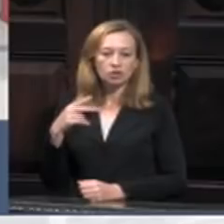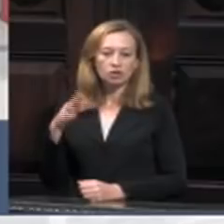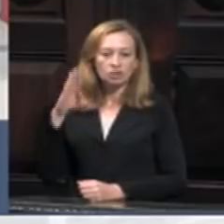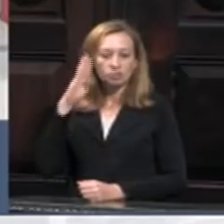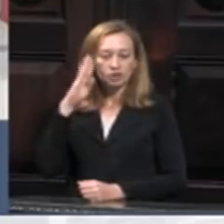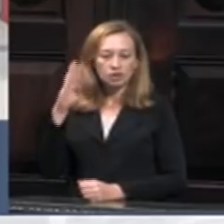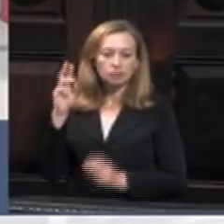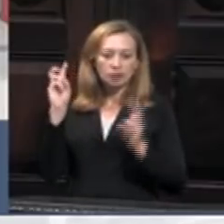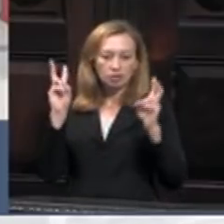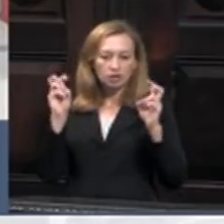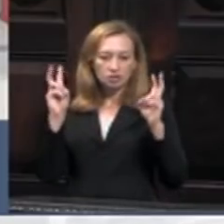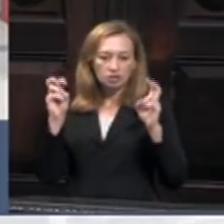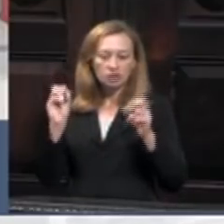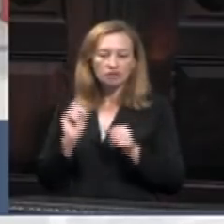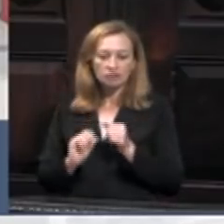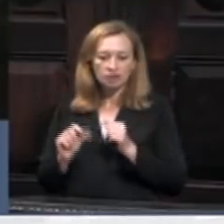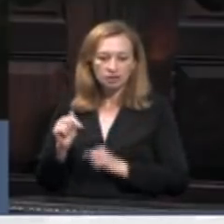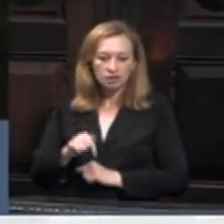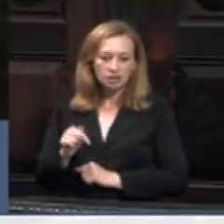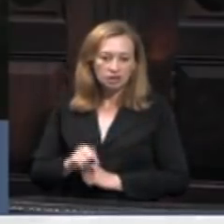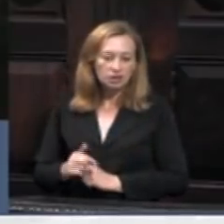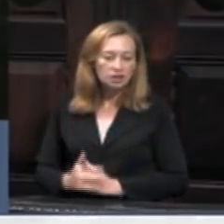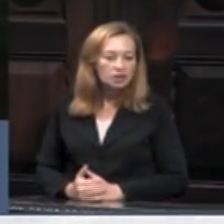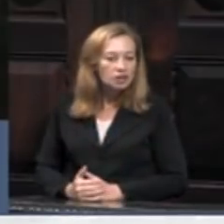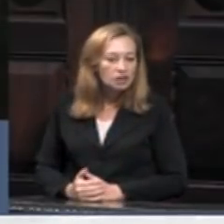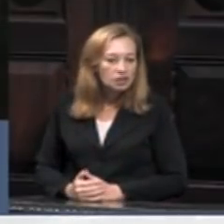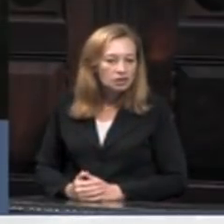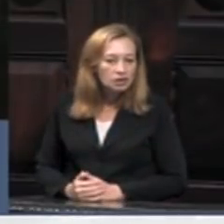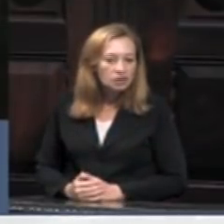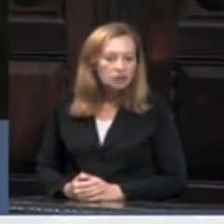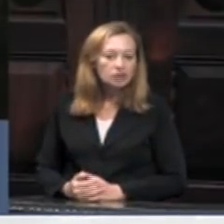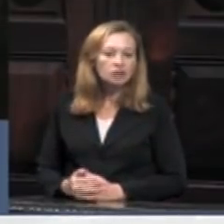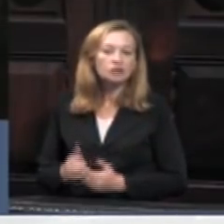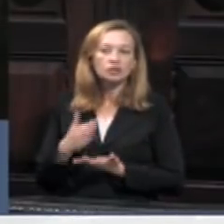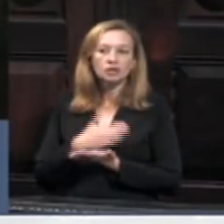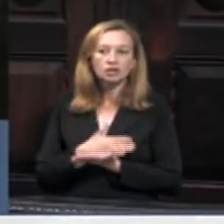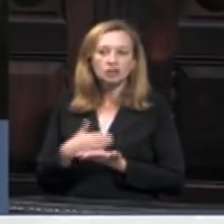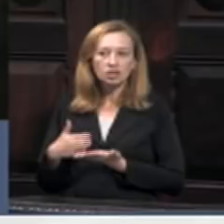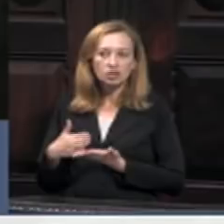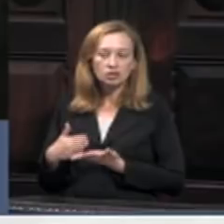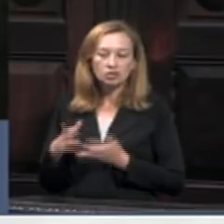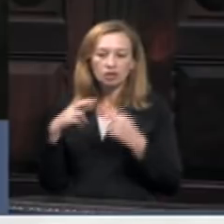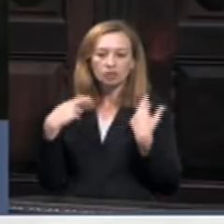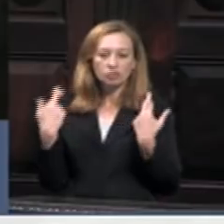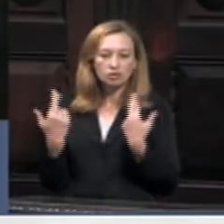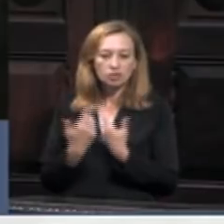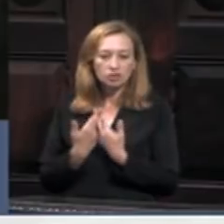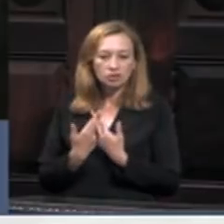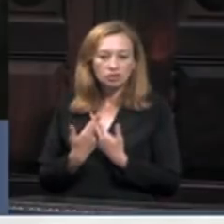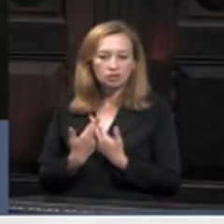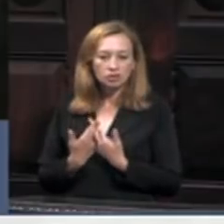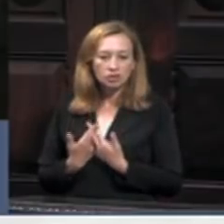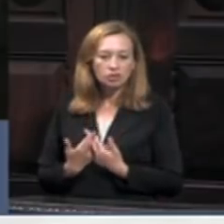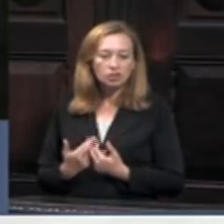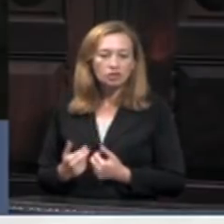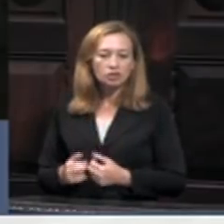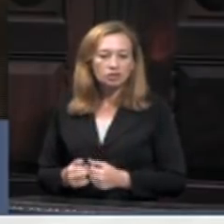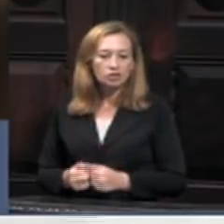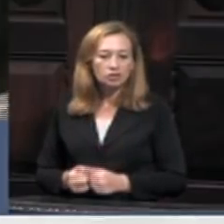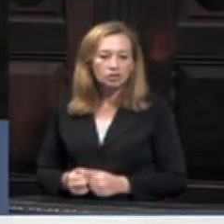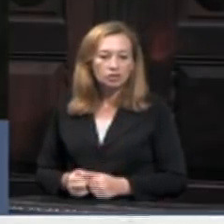ele fez aqui, na abertura da sessão, uma intervenção